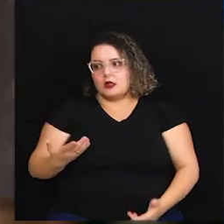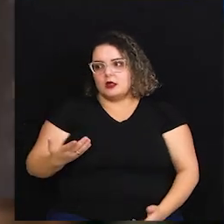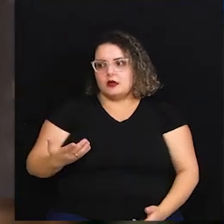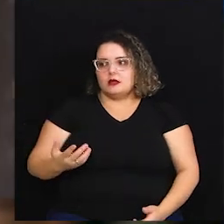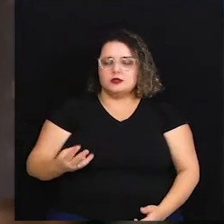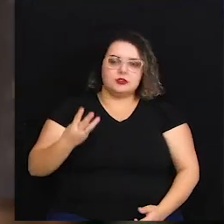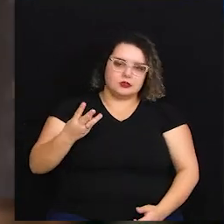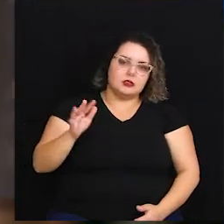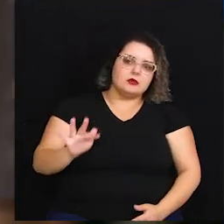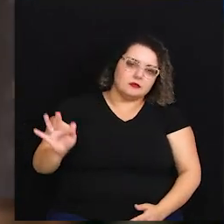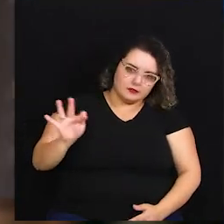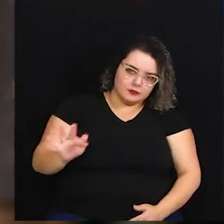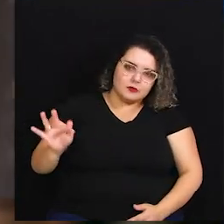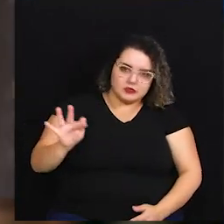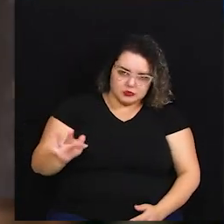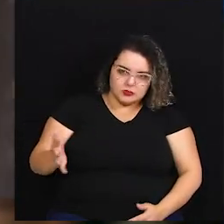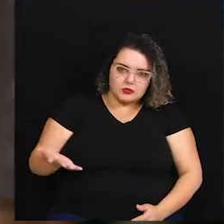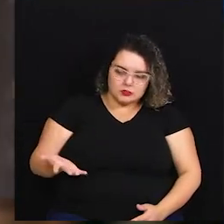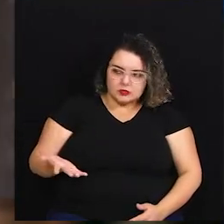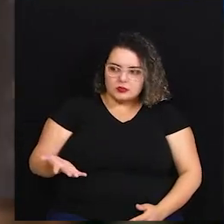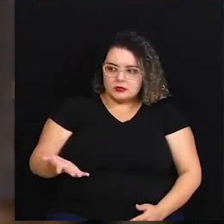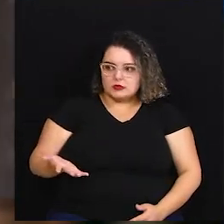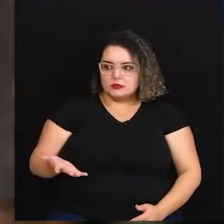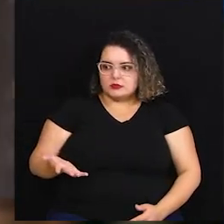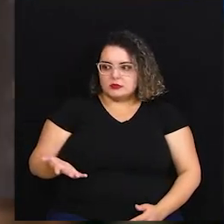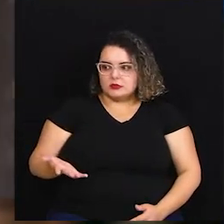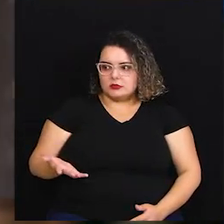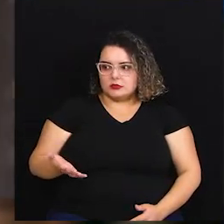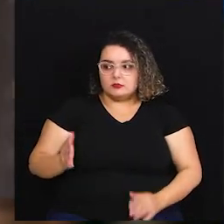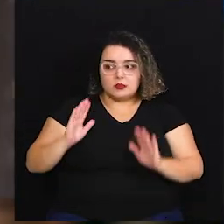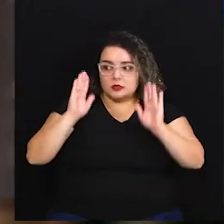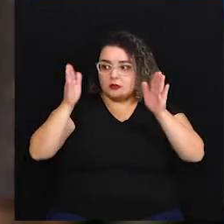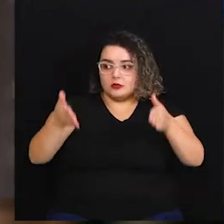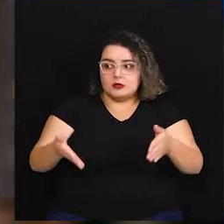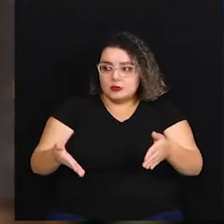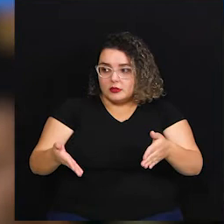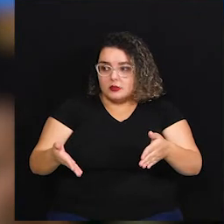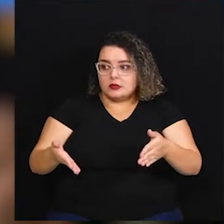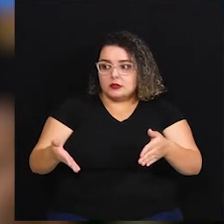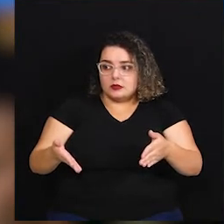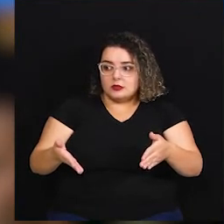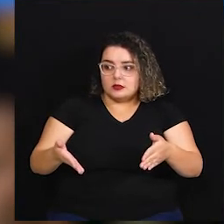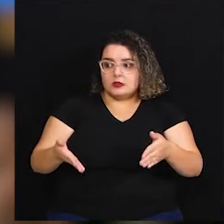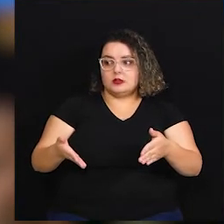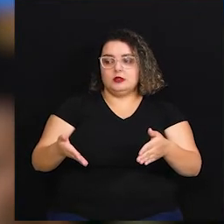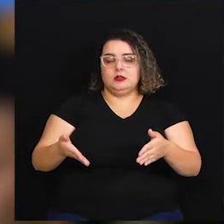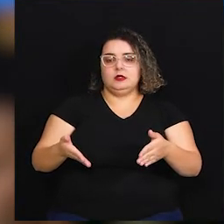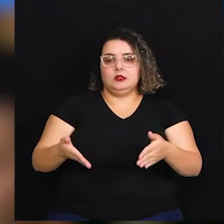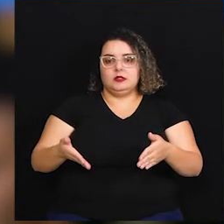de ativista, ele tinha 3 formações acadêmicas, mas